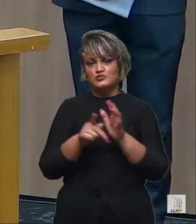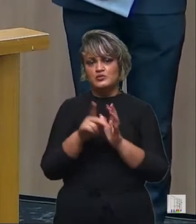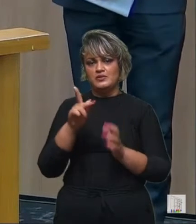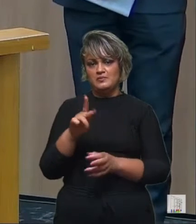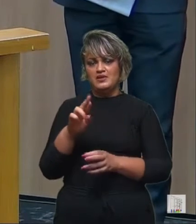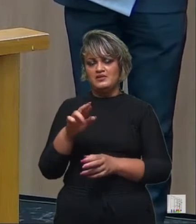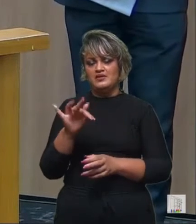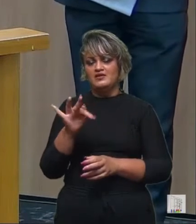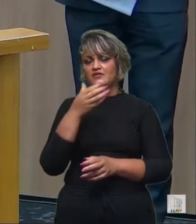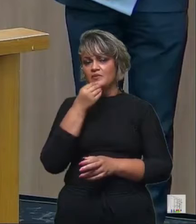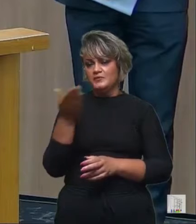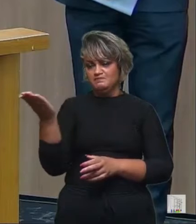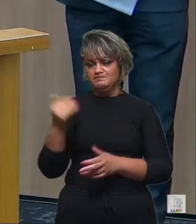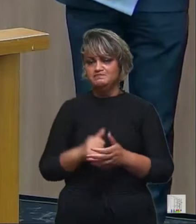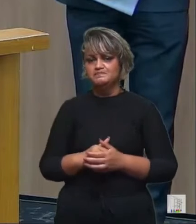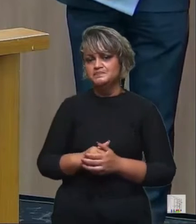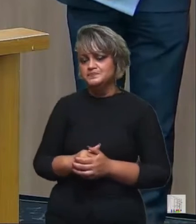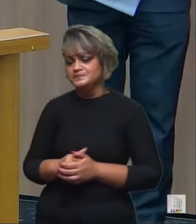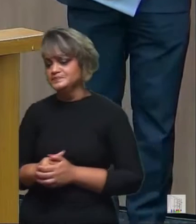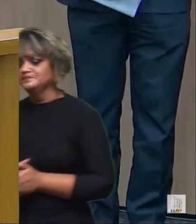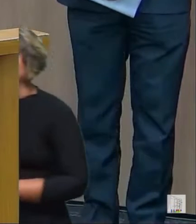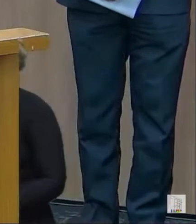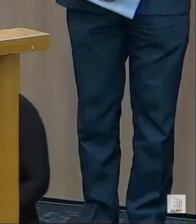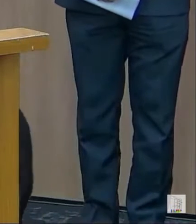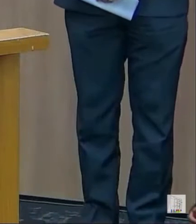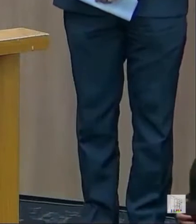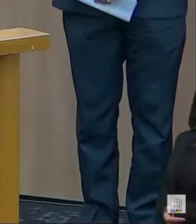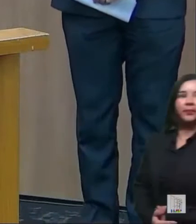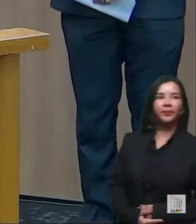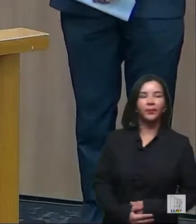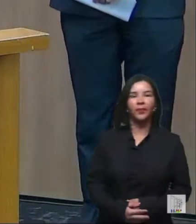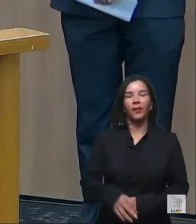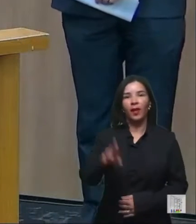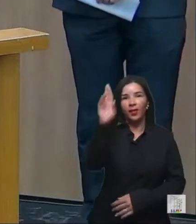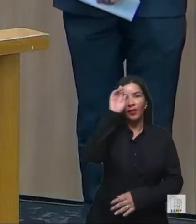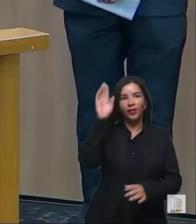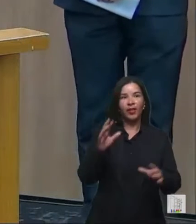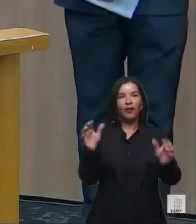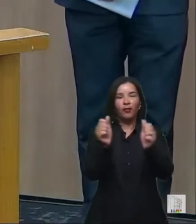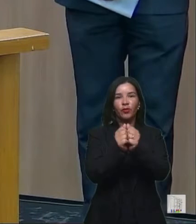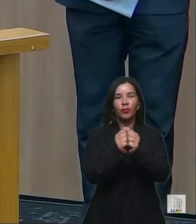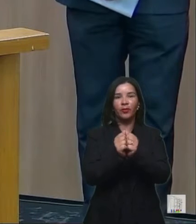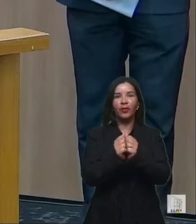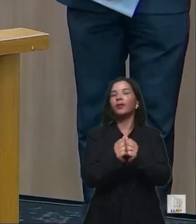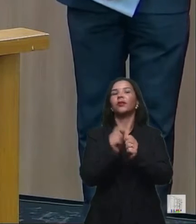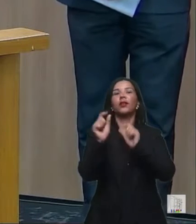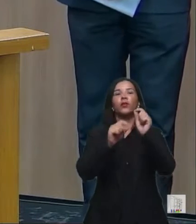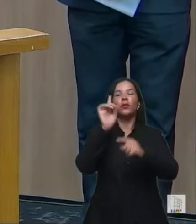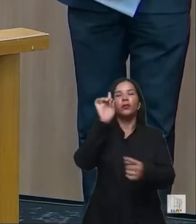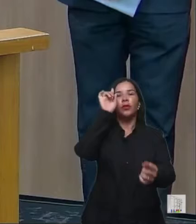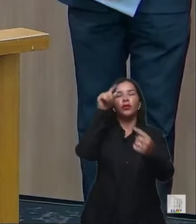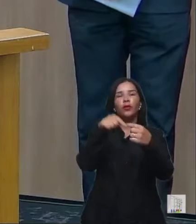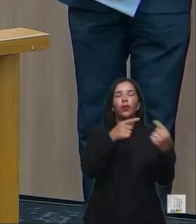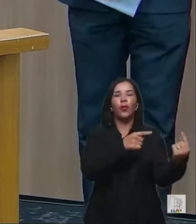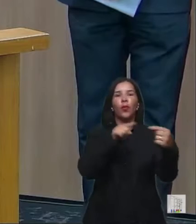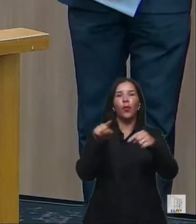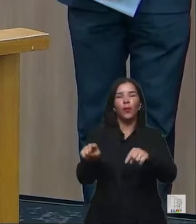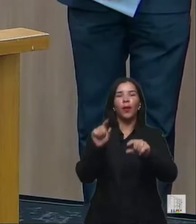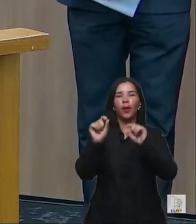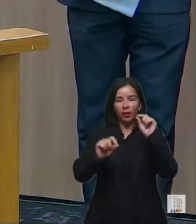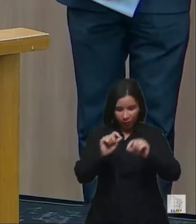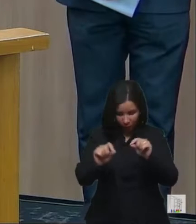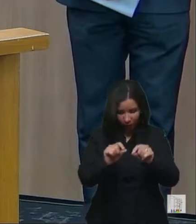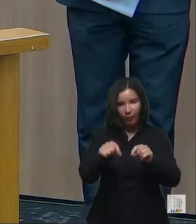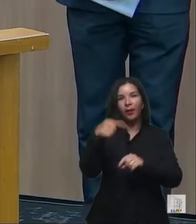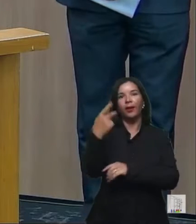Brasil, Otávio Margonari Russo, a chefe adjunta da Missão Diplomática de Portugal